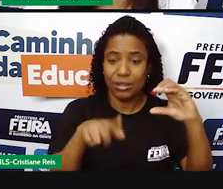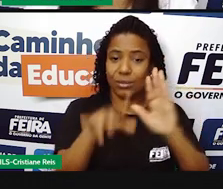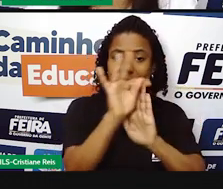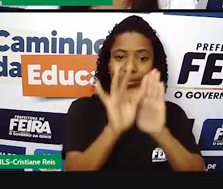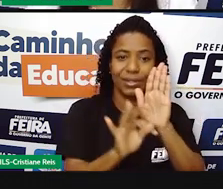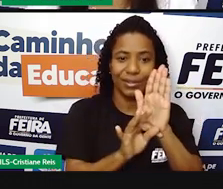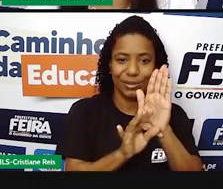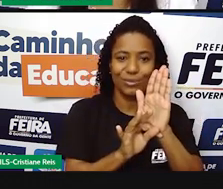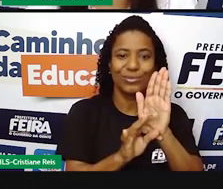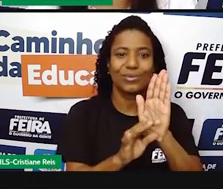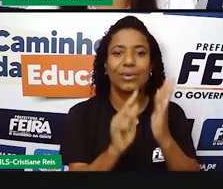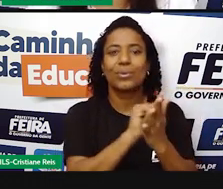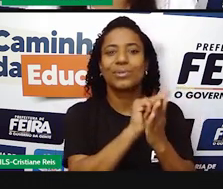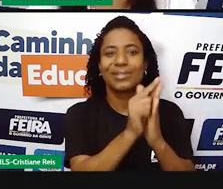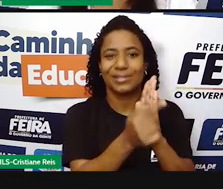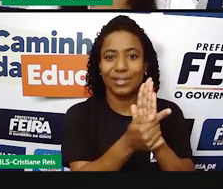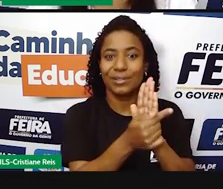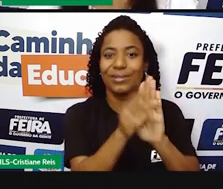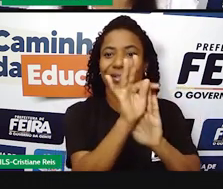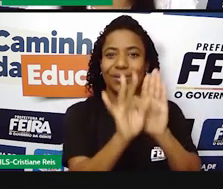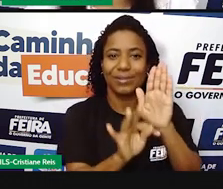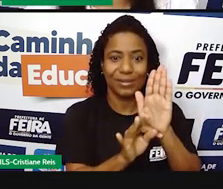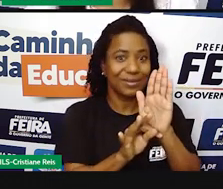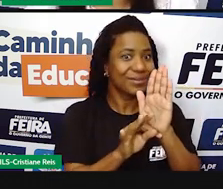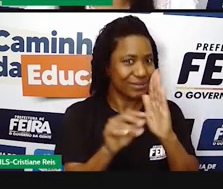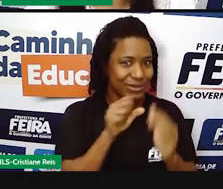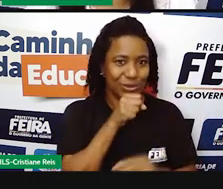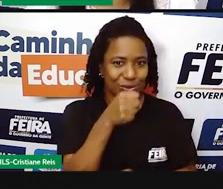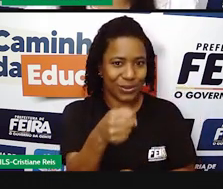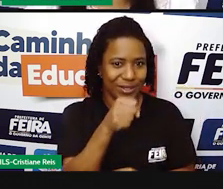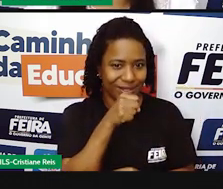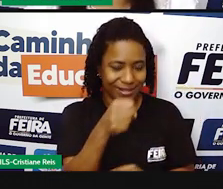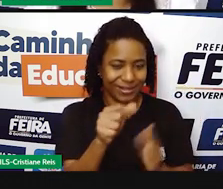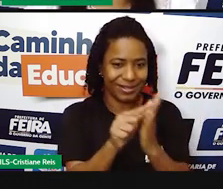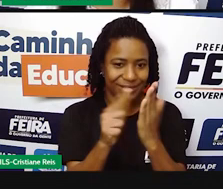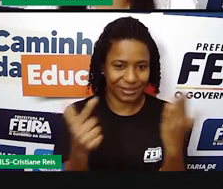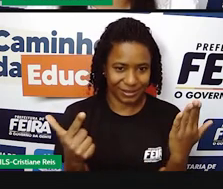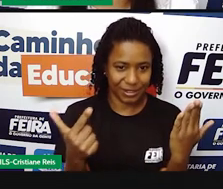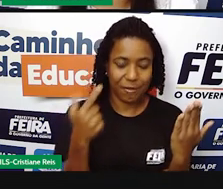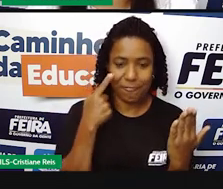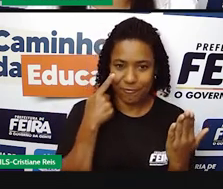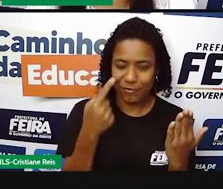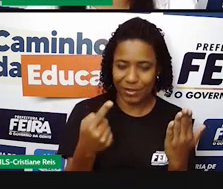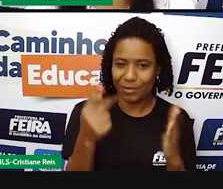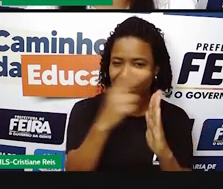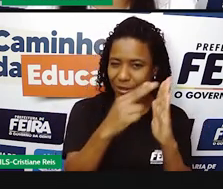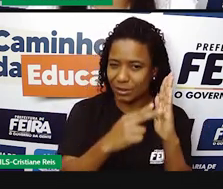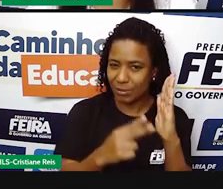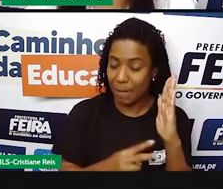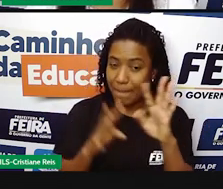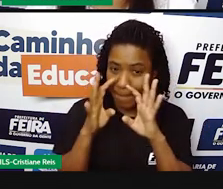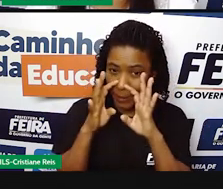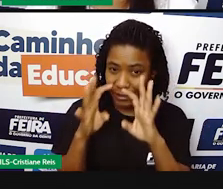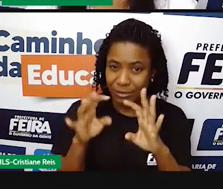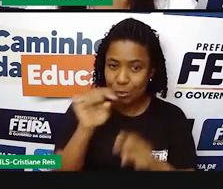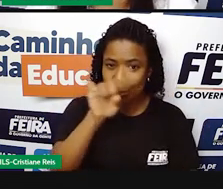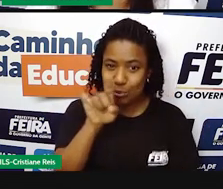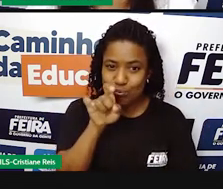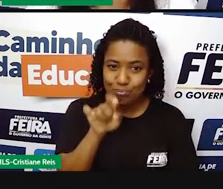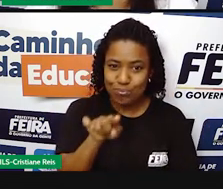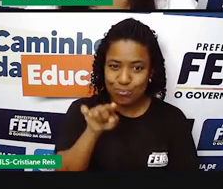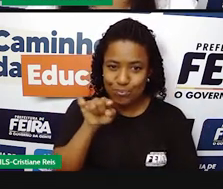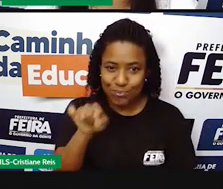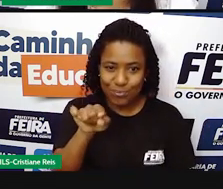observar nessa aula é também a pontuação. Então, vamos começar a fazer a leitura, a Pró vai fazendo e vocês vão